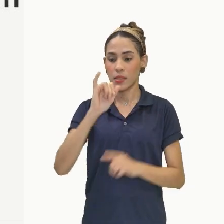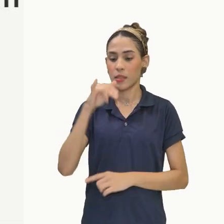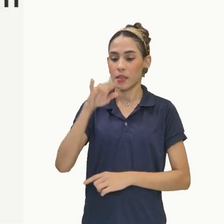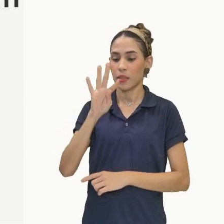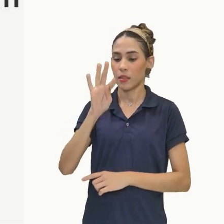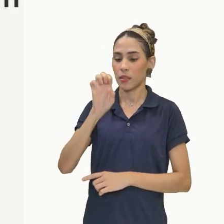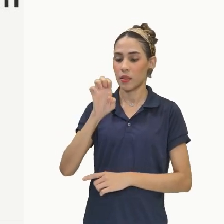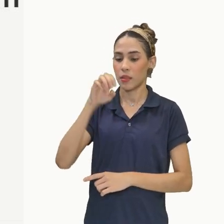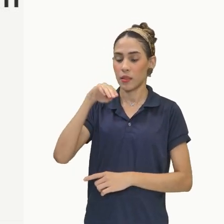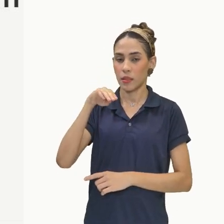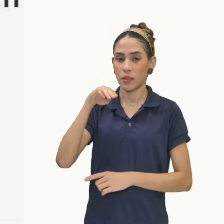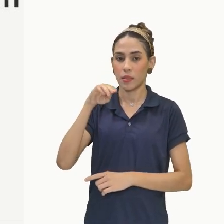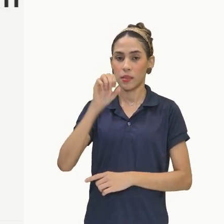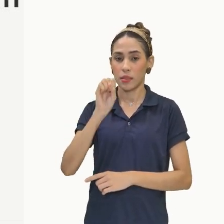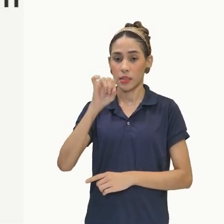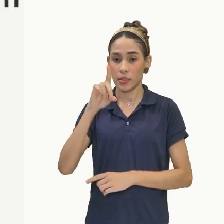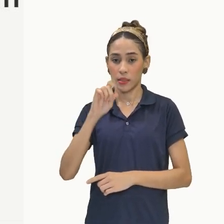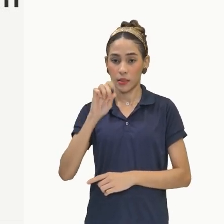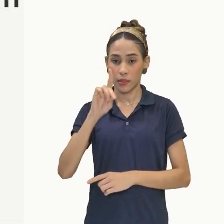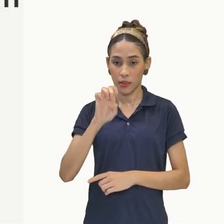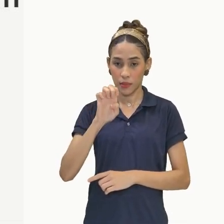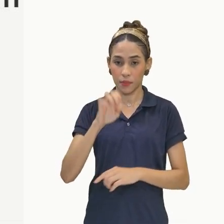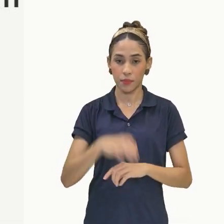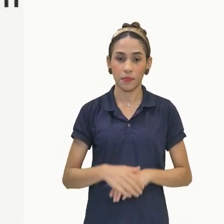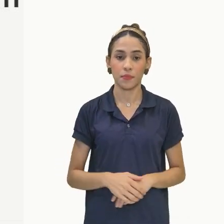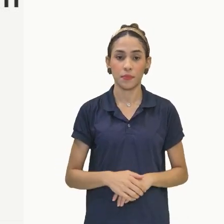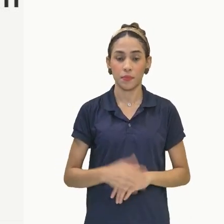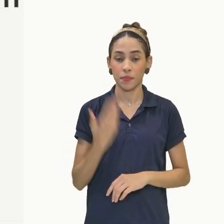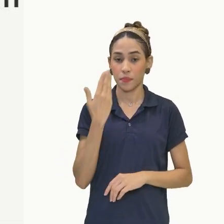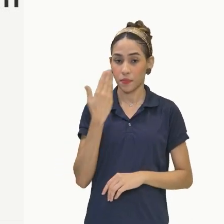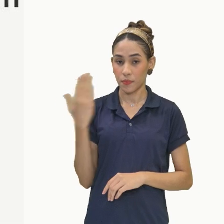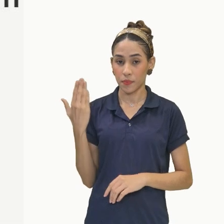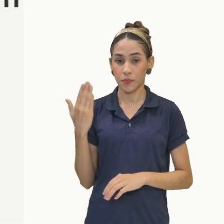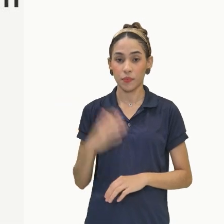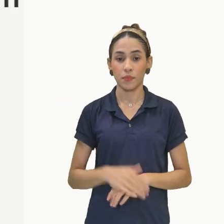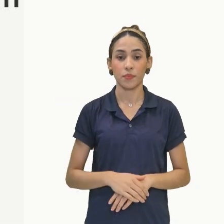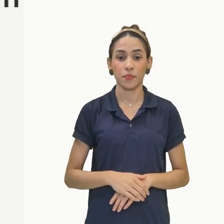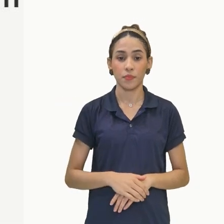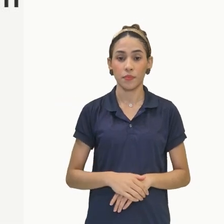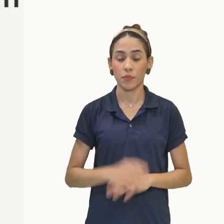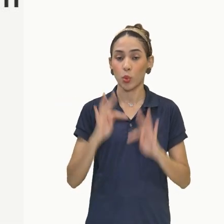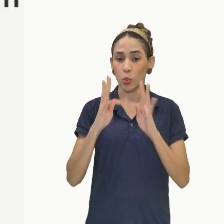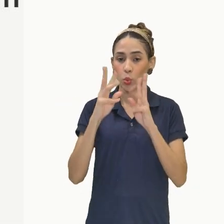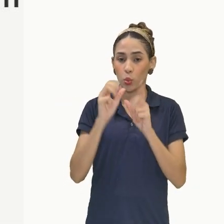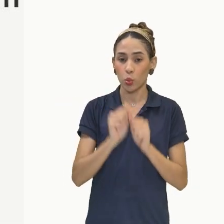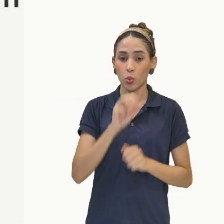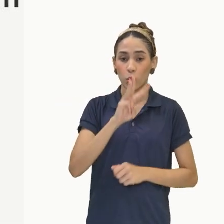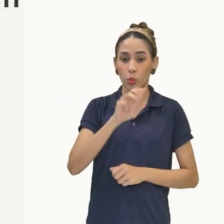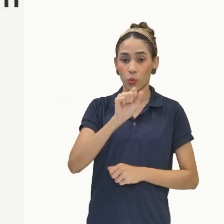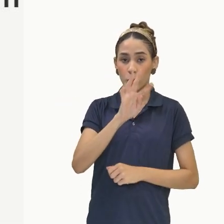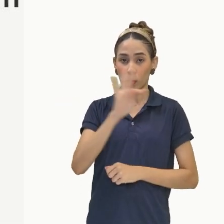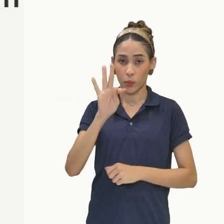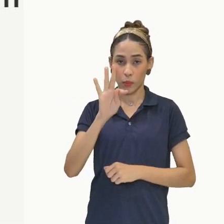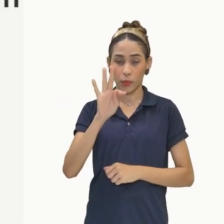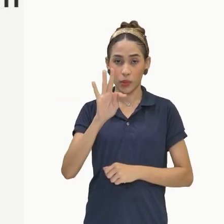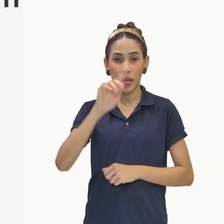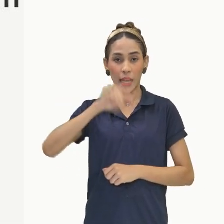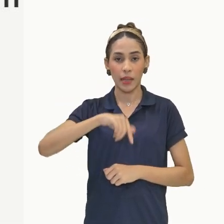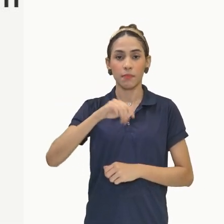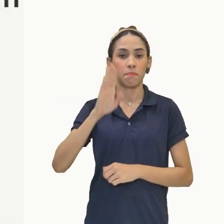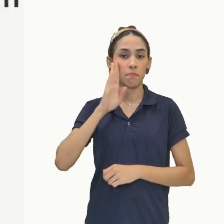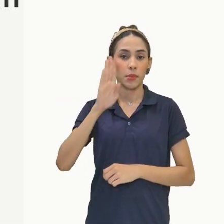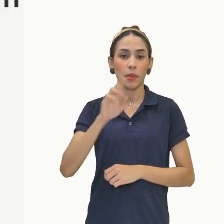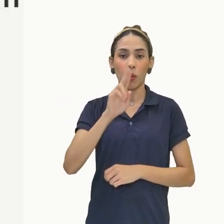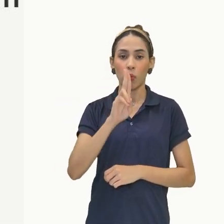ser diferente. Então, PT é a potência total, tudo medido em watts aí, tá, pessoal? Porque a unidade da potência é